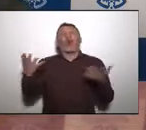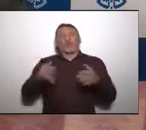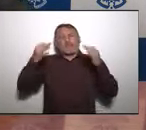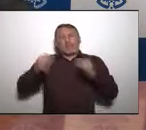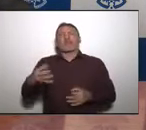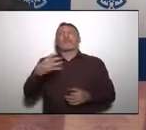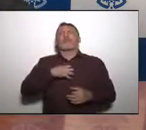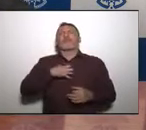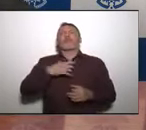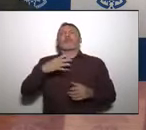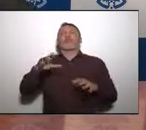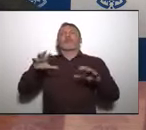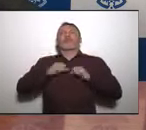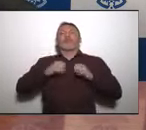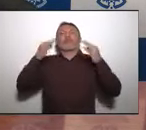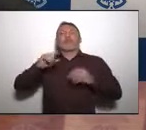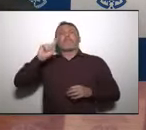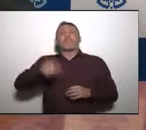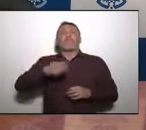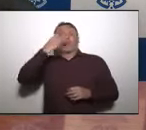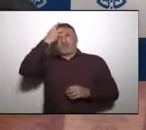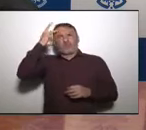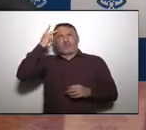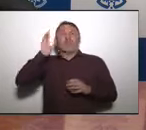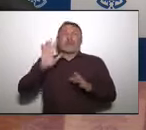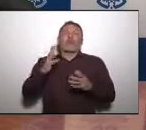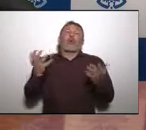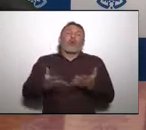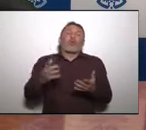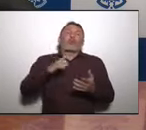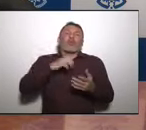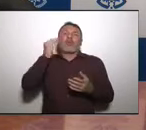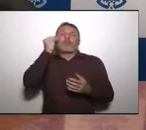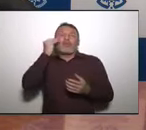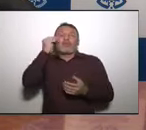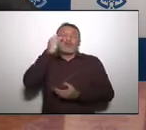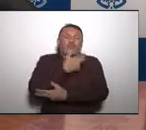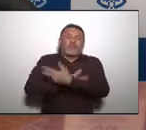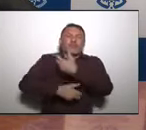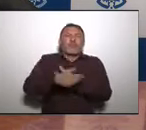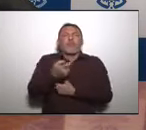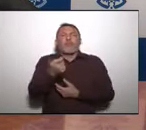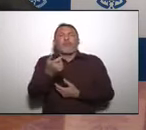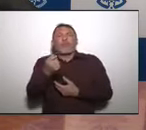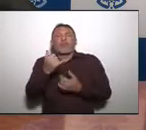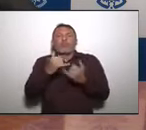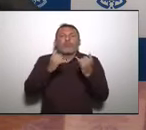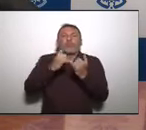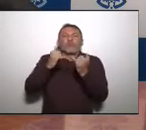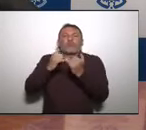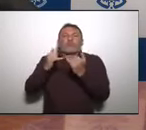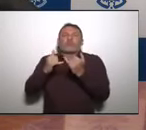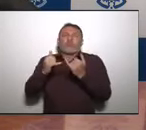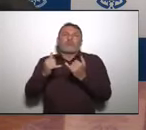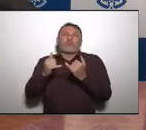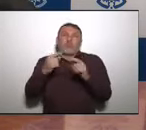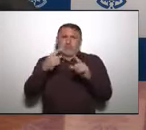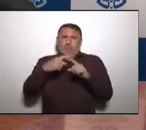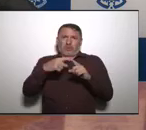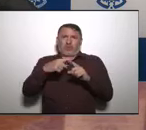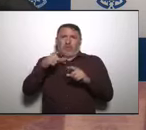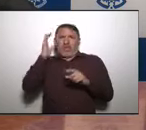cada 3-4 um positivo, então esse número de pessoas que estão com o coronavírus no estado é muito